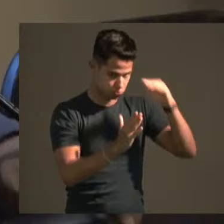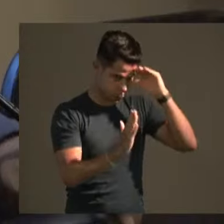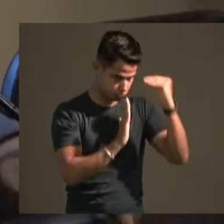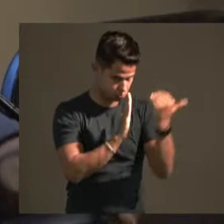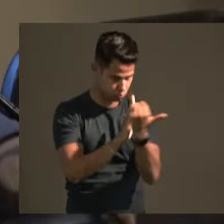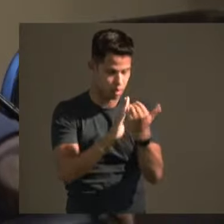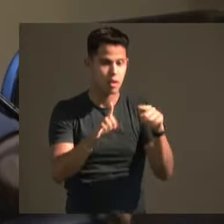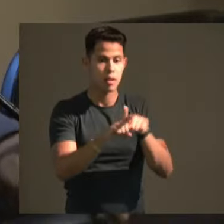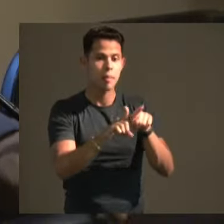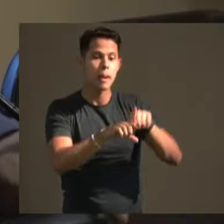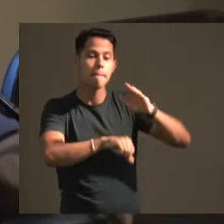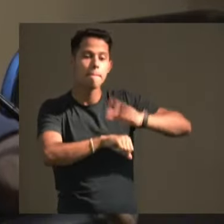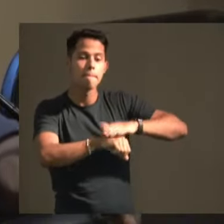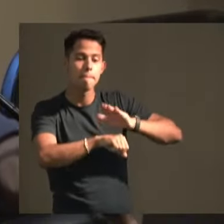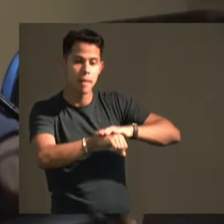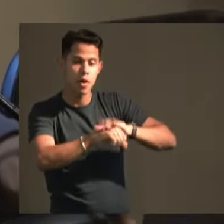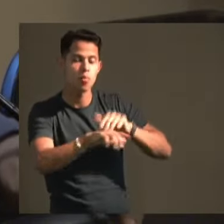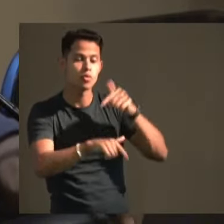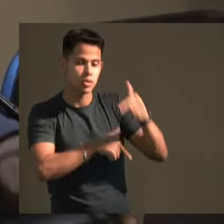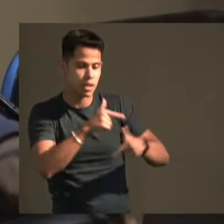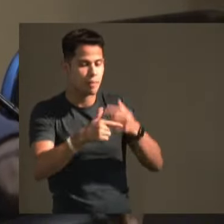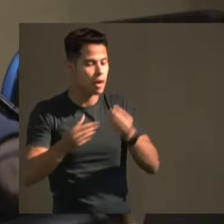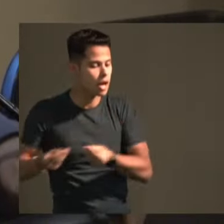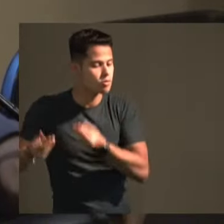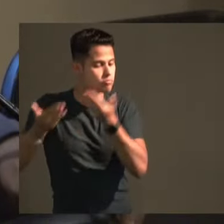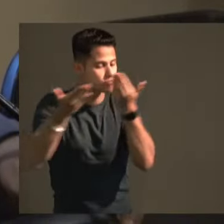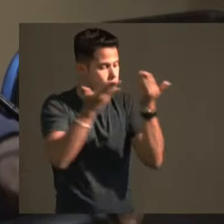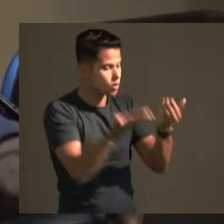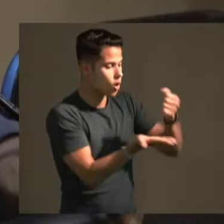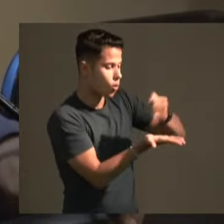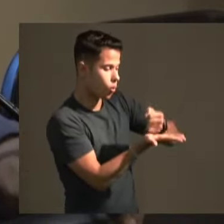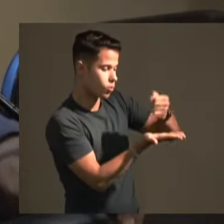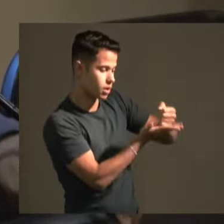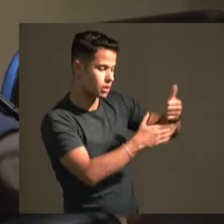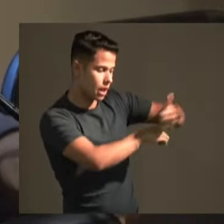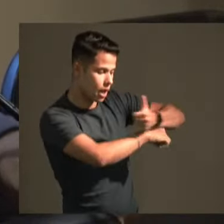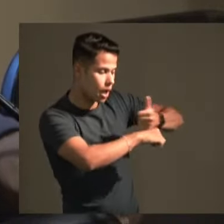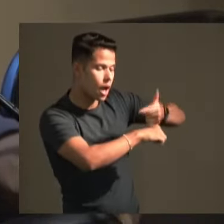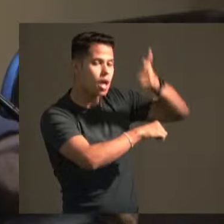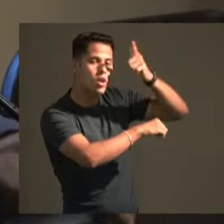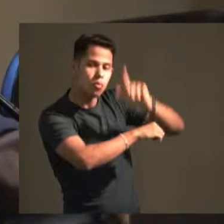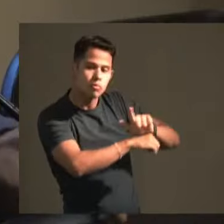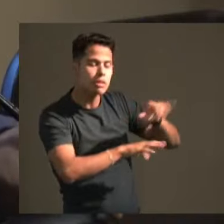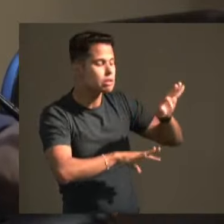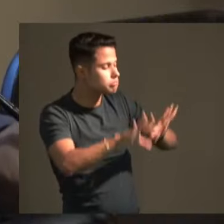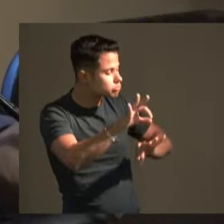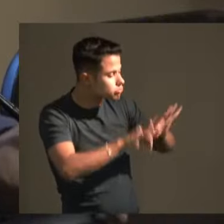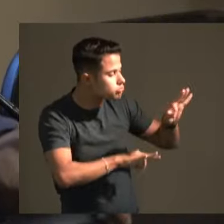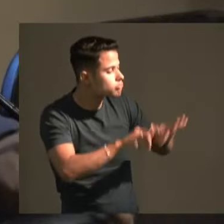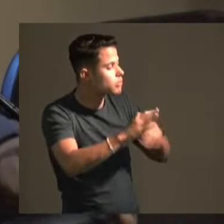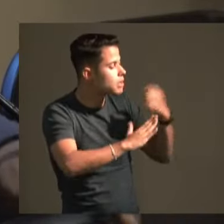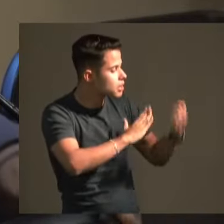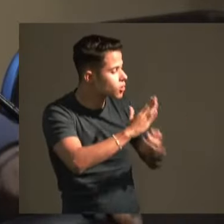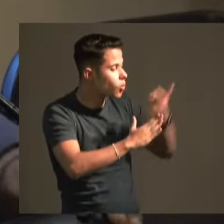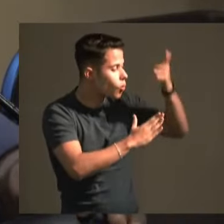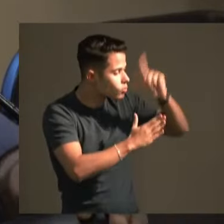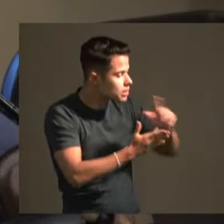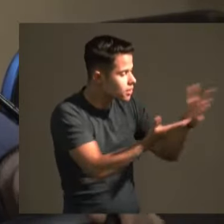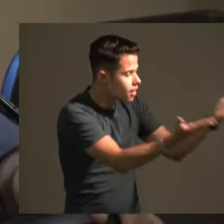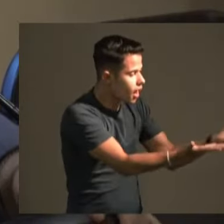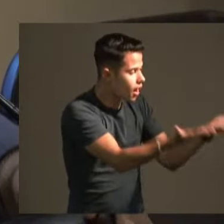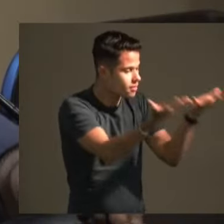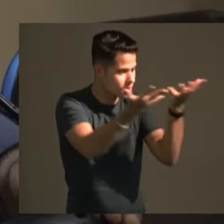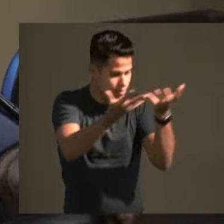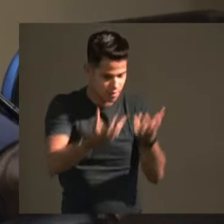essas empresas, para que ela contrate esse profissional e esse profissional prepare essa empresa para poder receber as pessoas